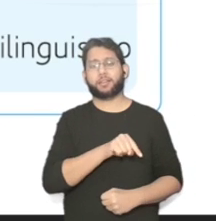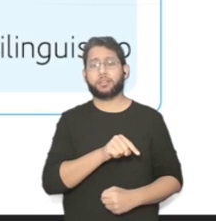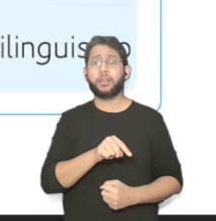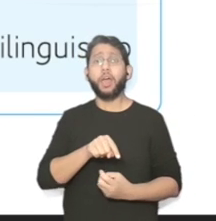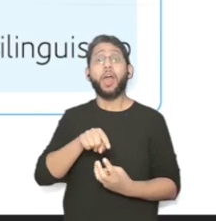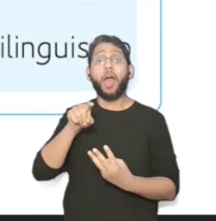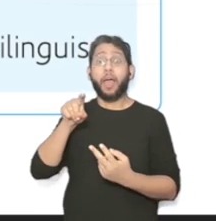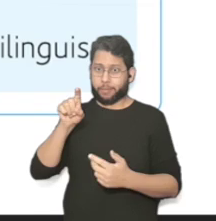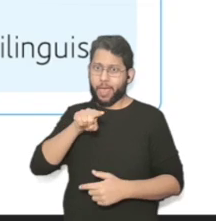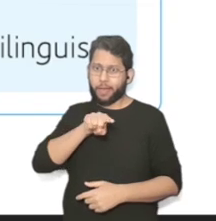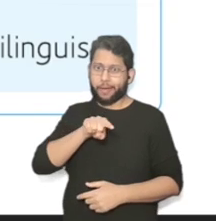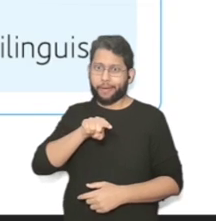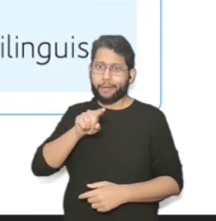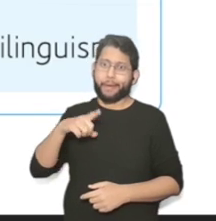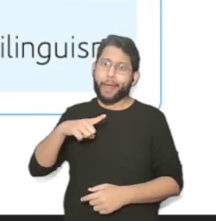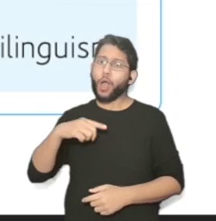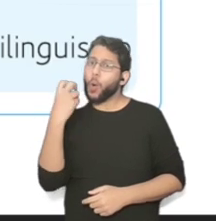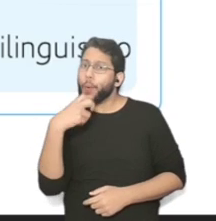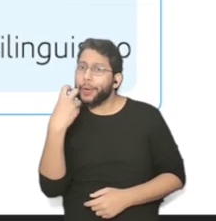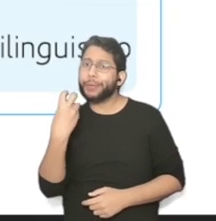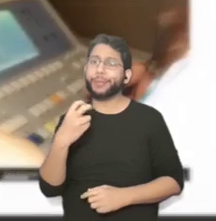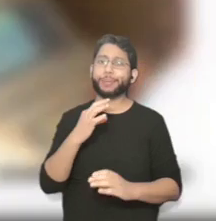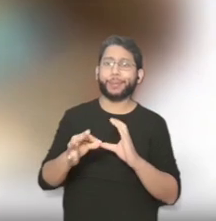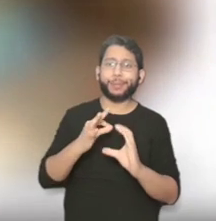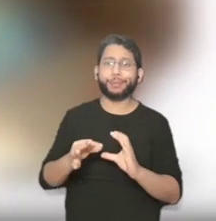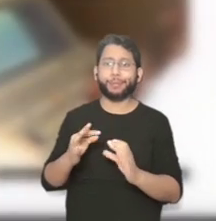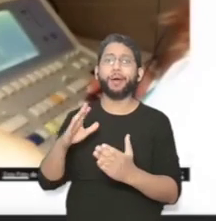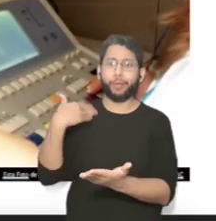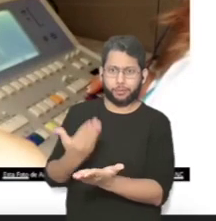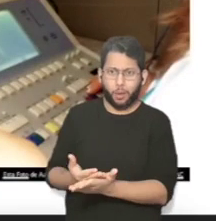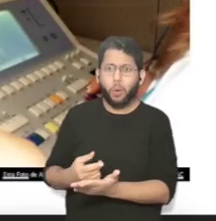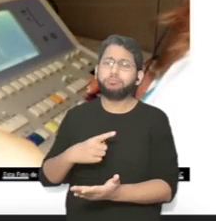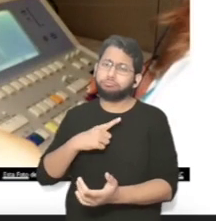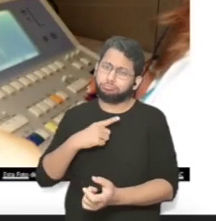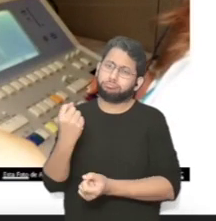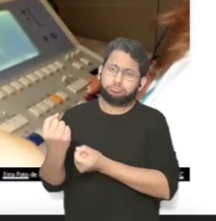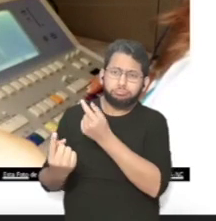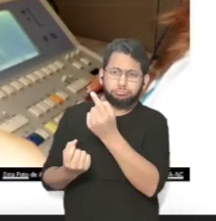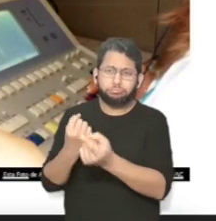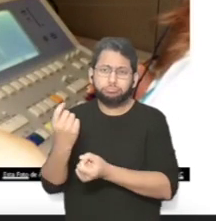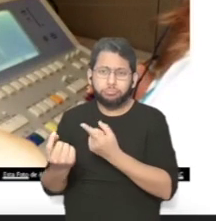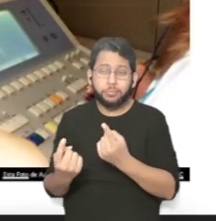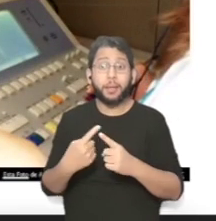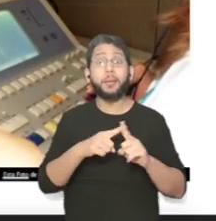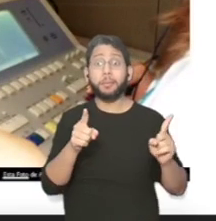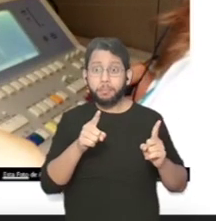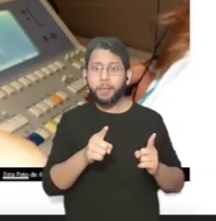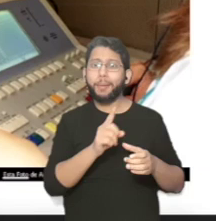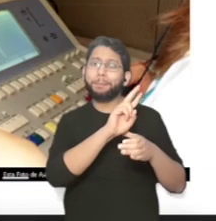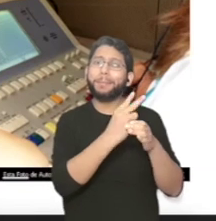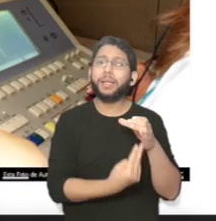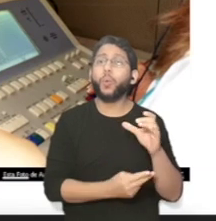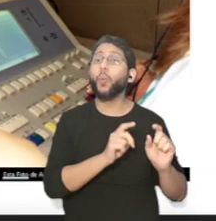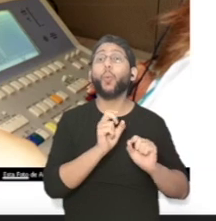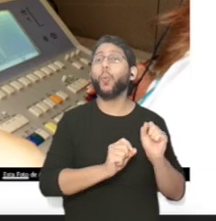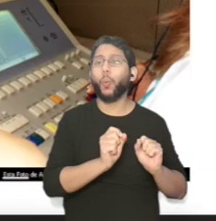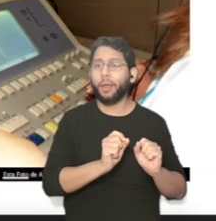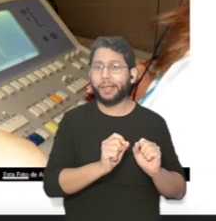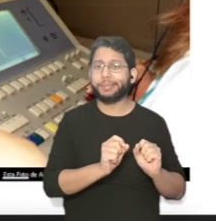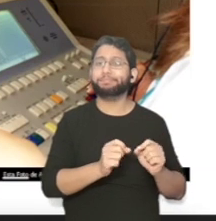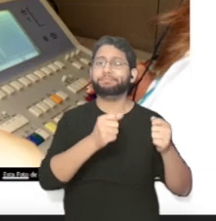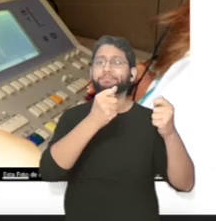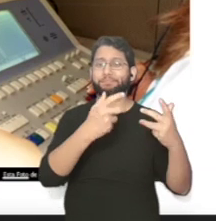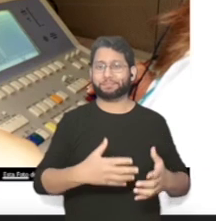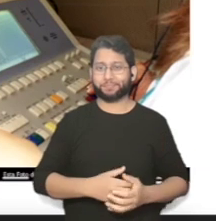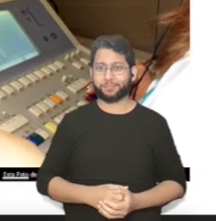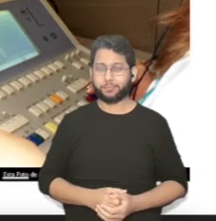duas não deixaram de existir, tá ok? E o que defende o oralismo? Bom, o oralismo vai defender principalmente que